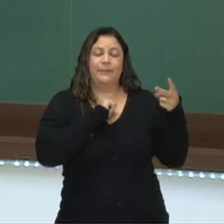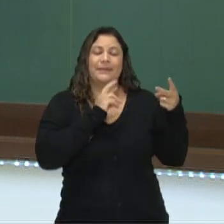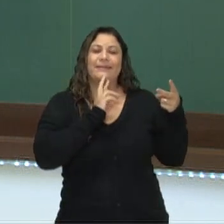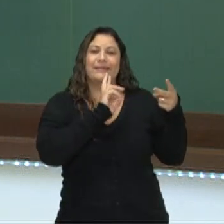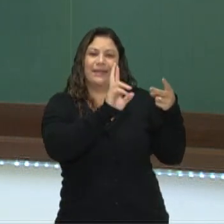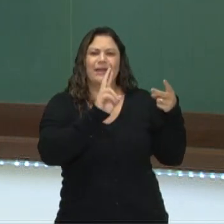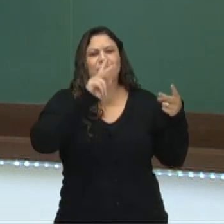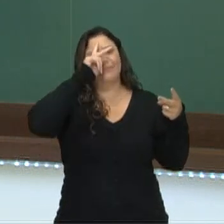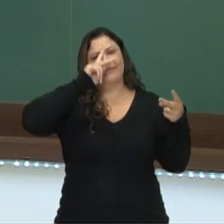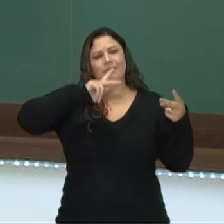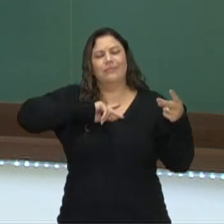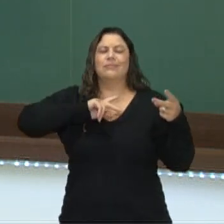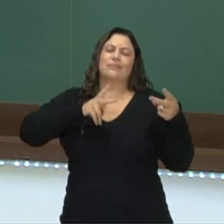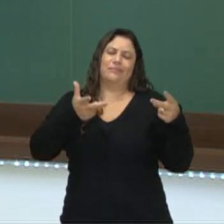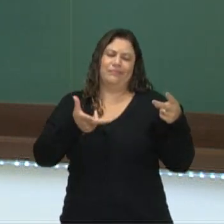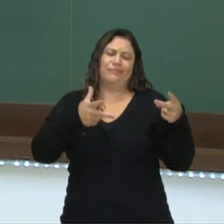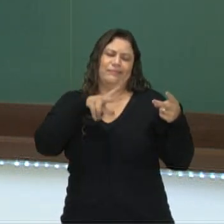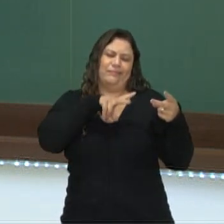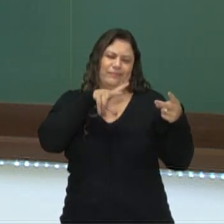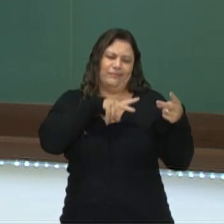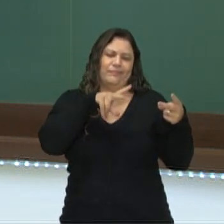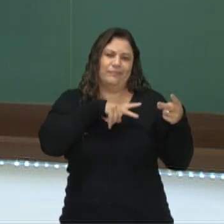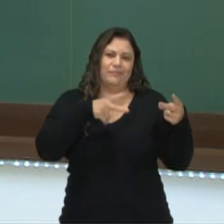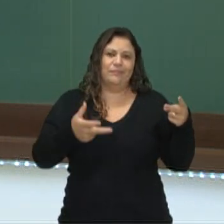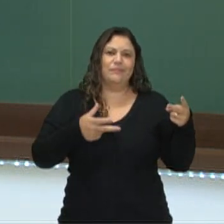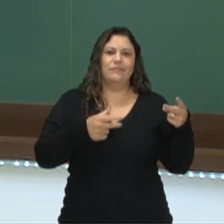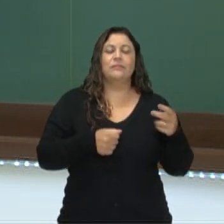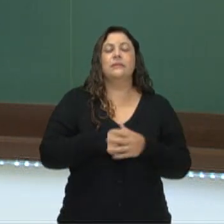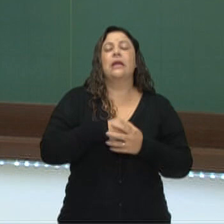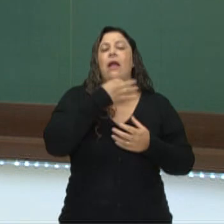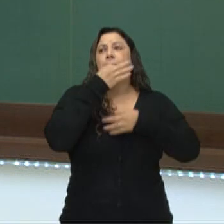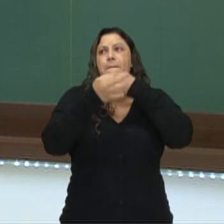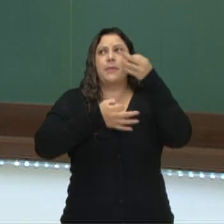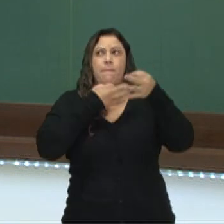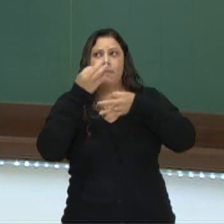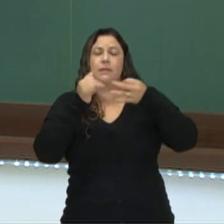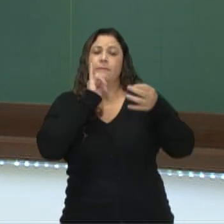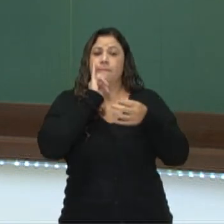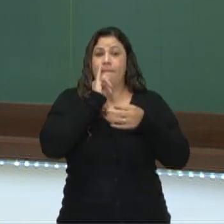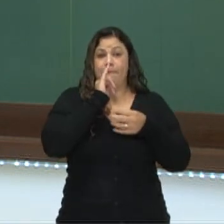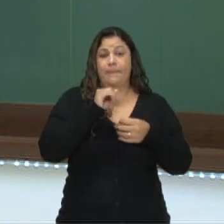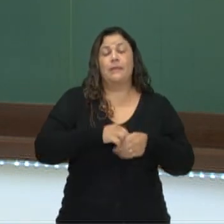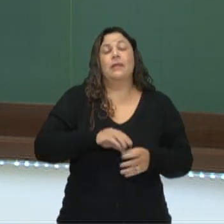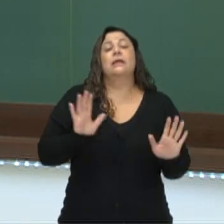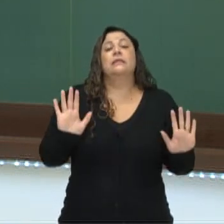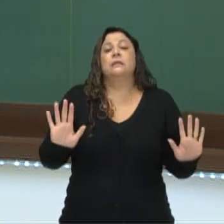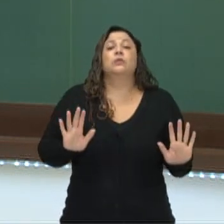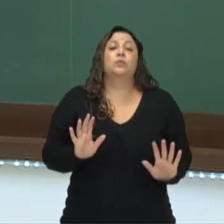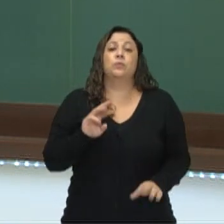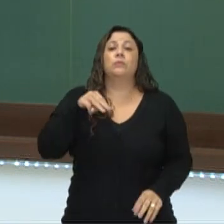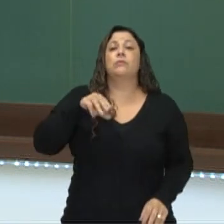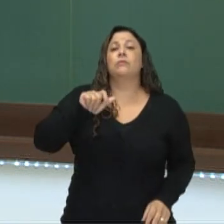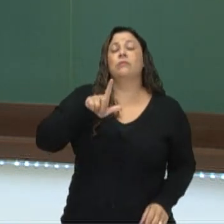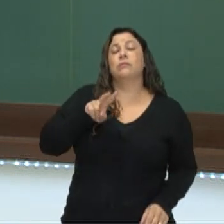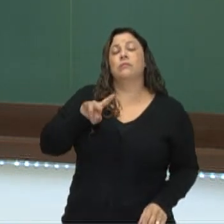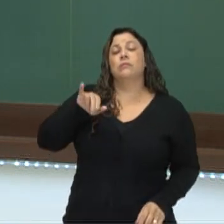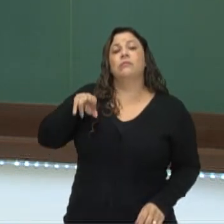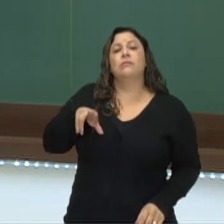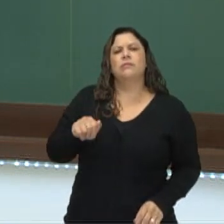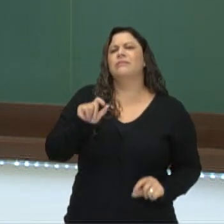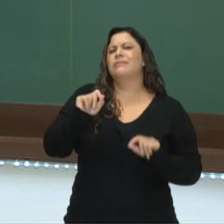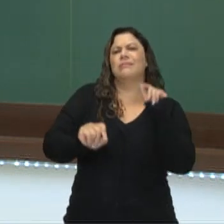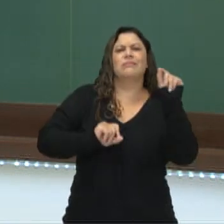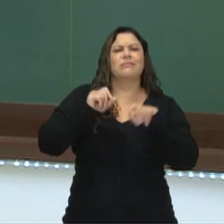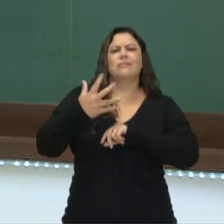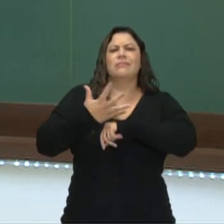é pessoal. Qual a sua opinião sobre esses conflitos? Vamos colocar o exemplo da Malvina. Qual que é a sua opinião? Quem que deveria tomar conta